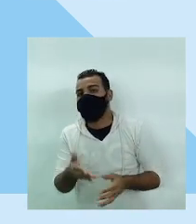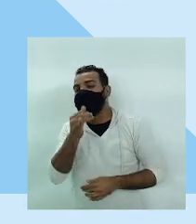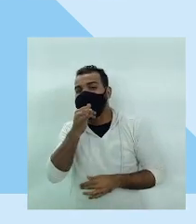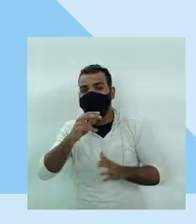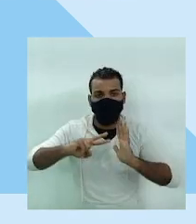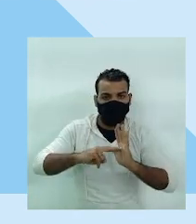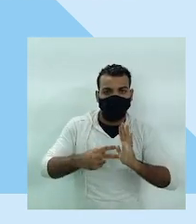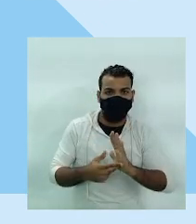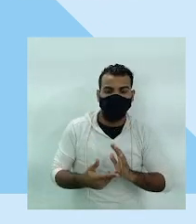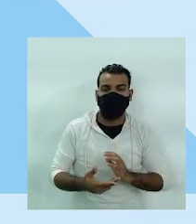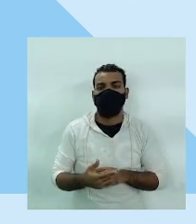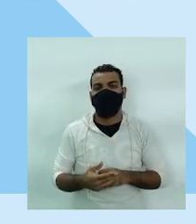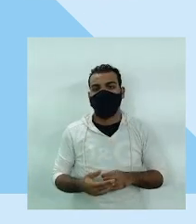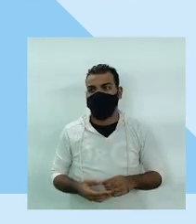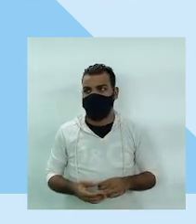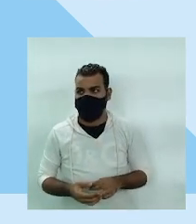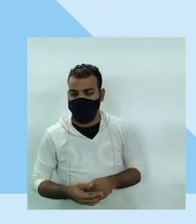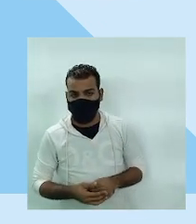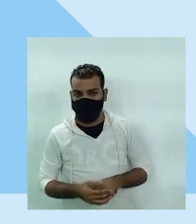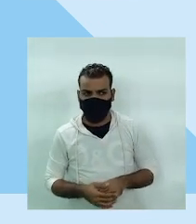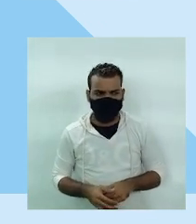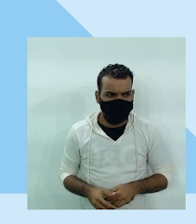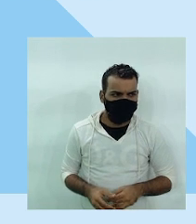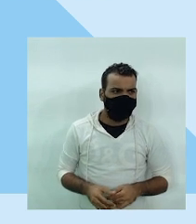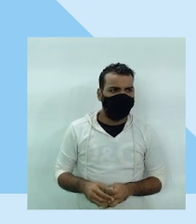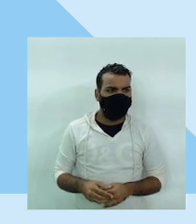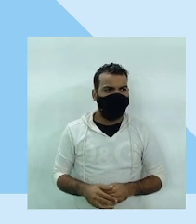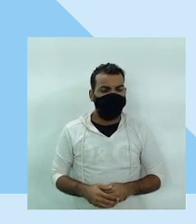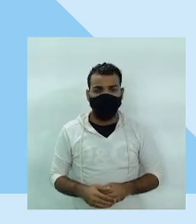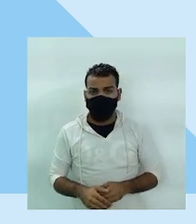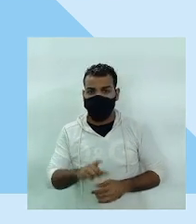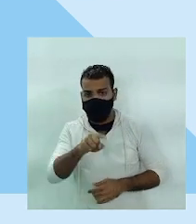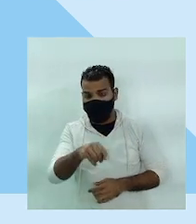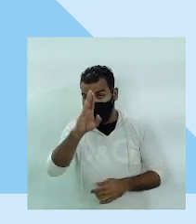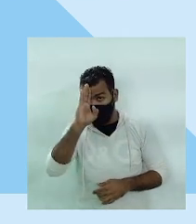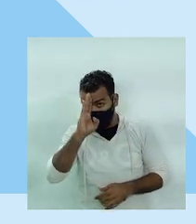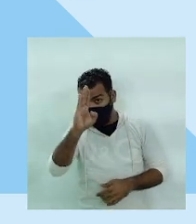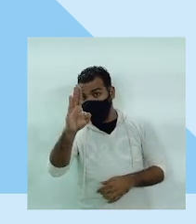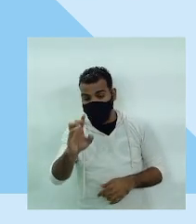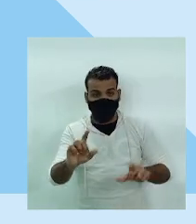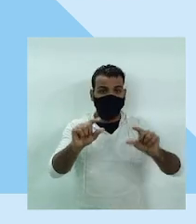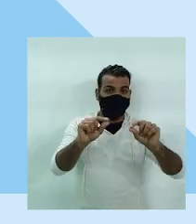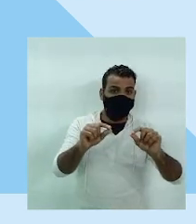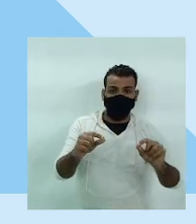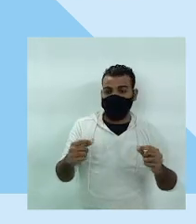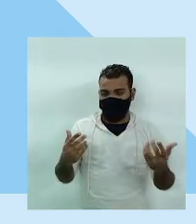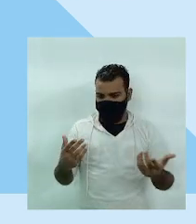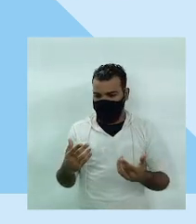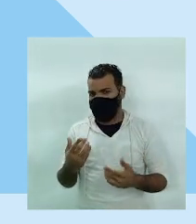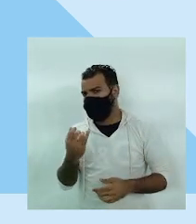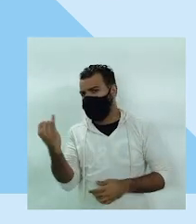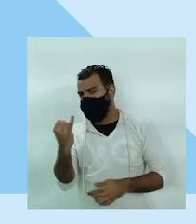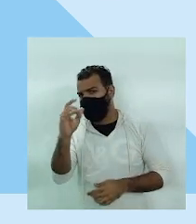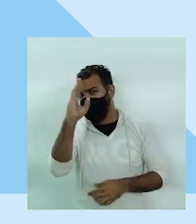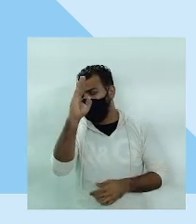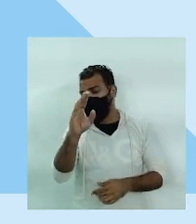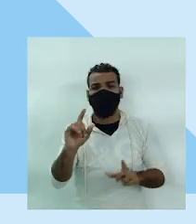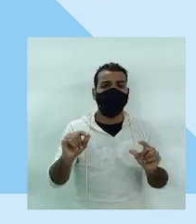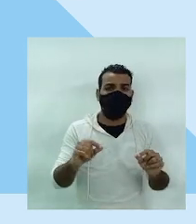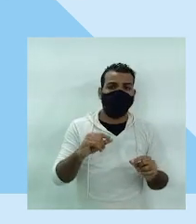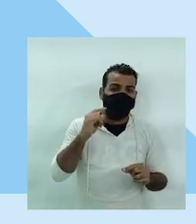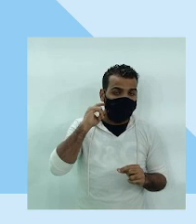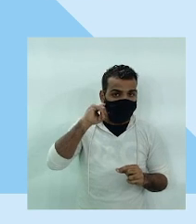missões jesuíticas, né? Elas tinham como principal finalidade, né? Ou